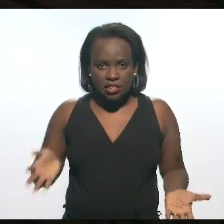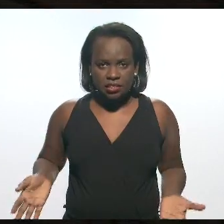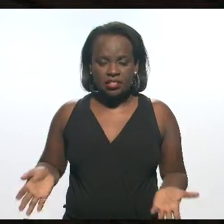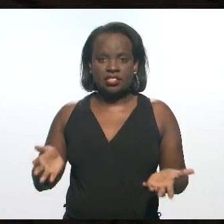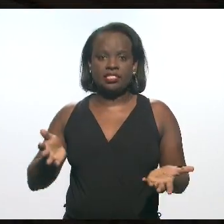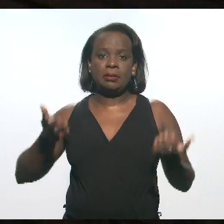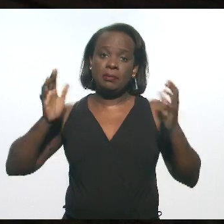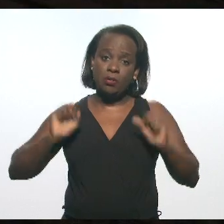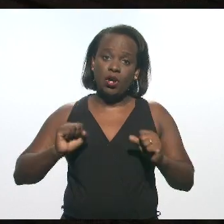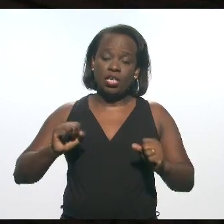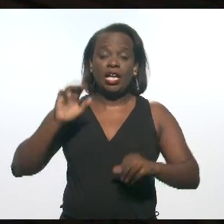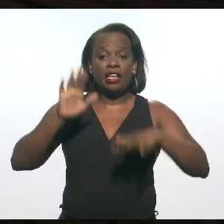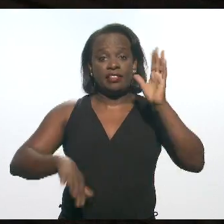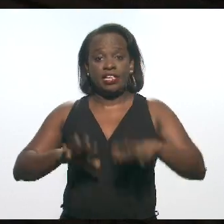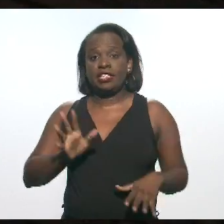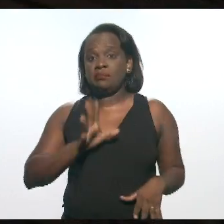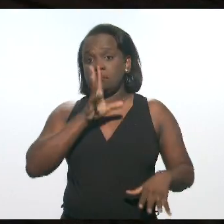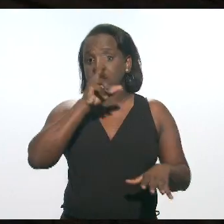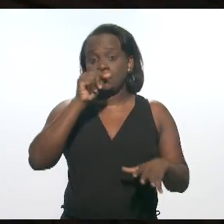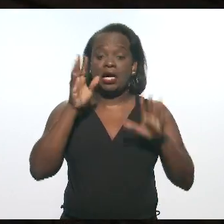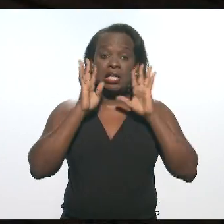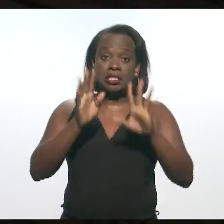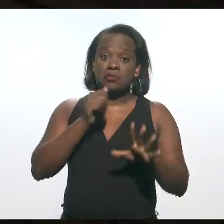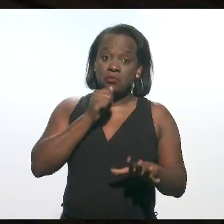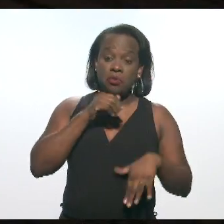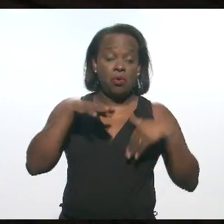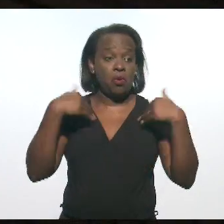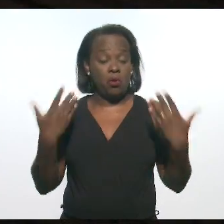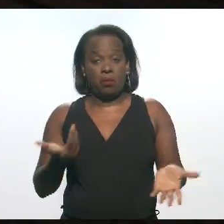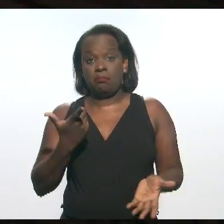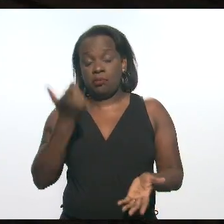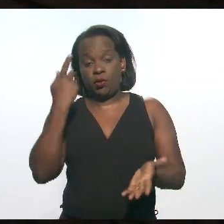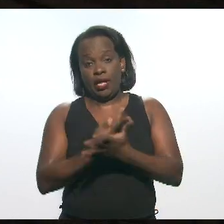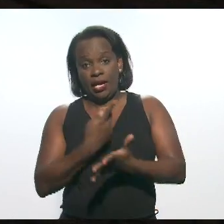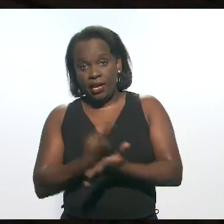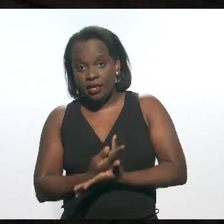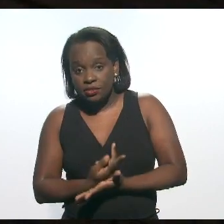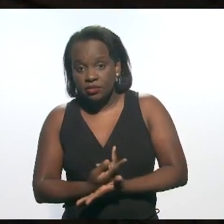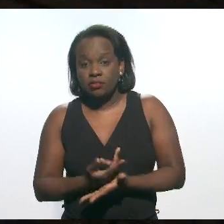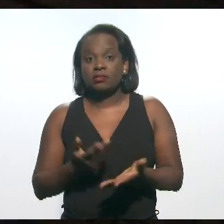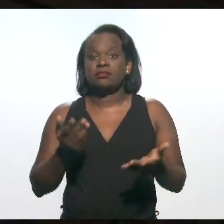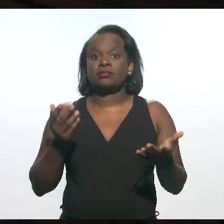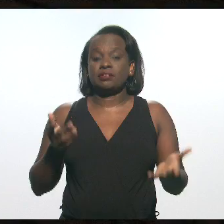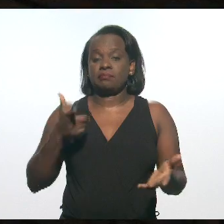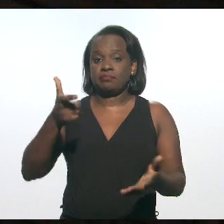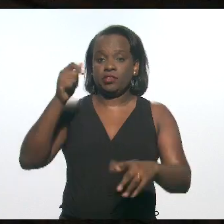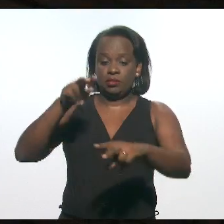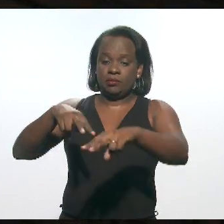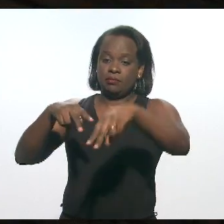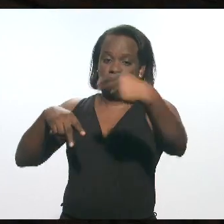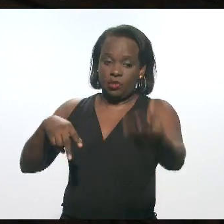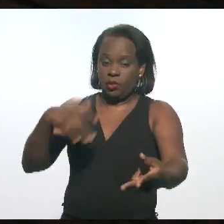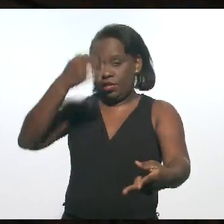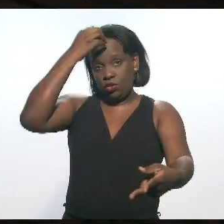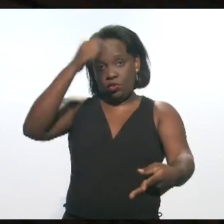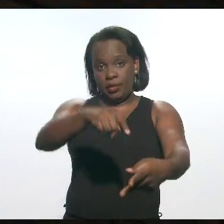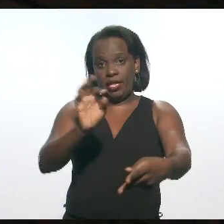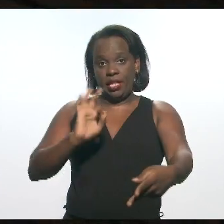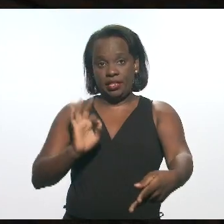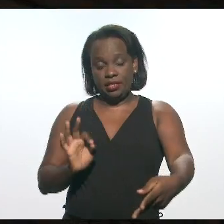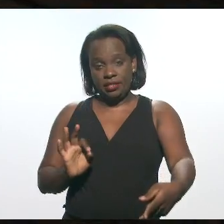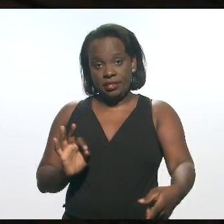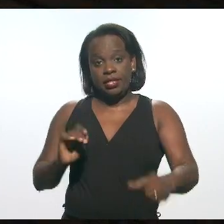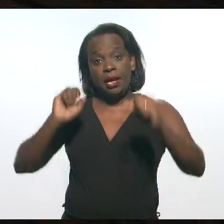que talvez por um ato de diz atenção ou por um tiro errado a atingir o inocente